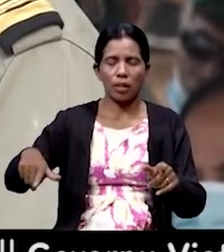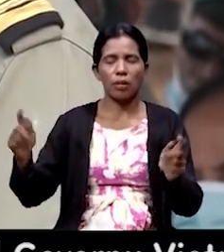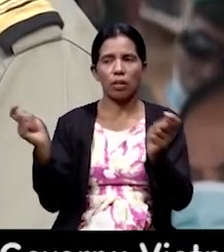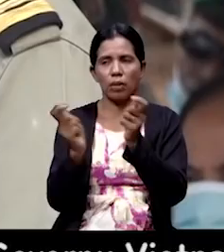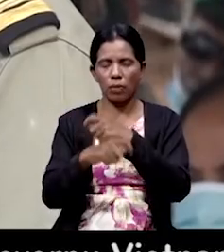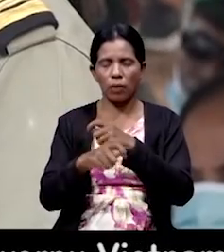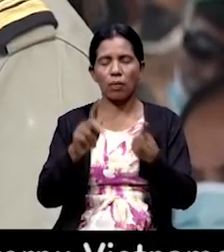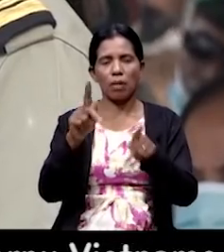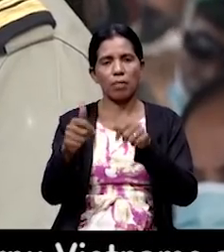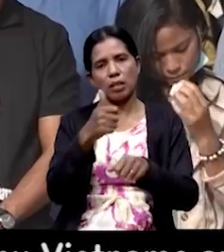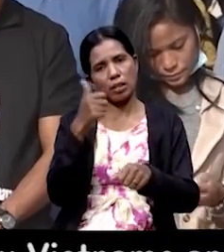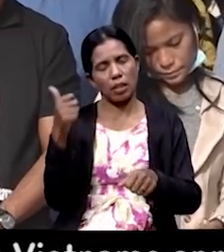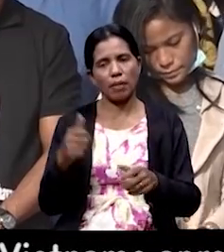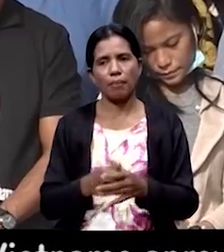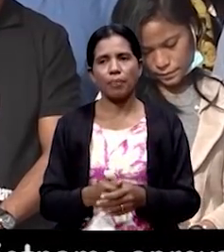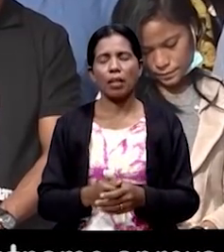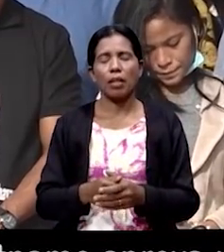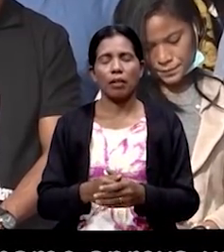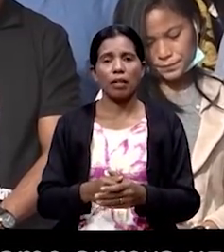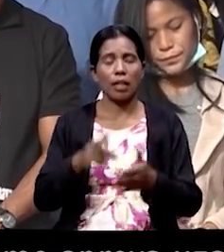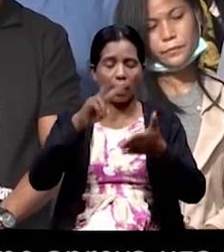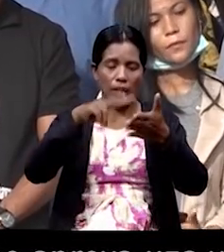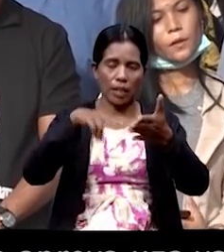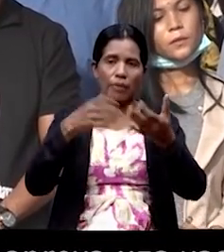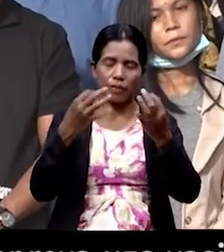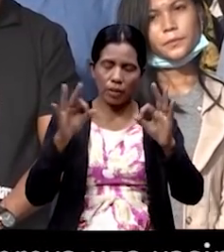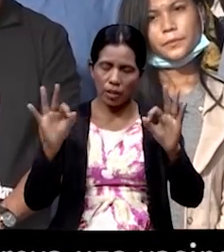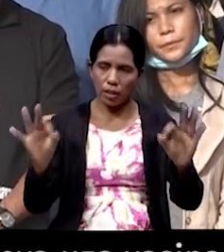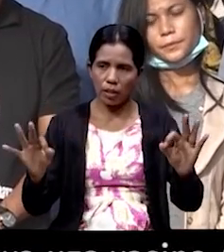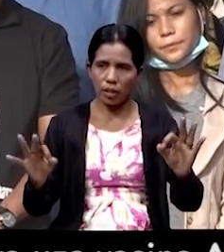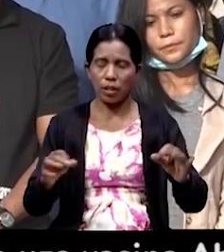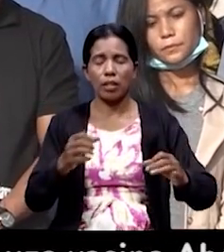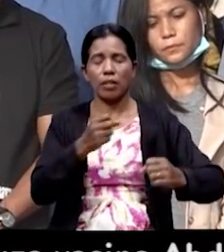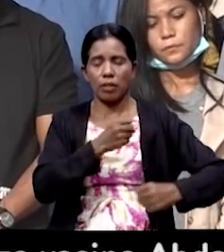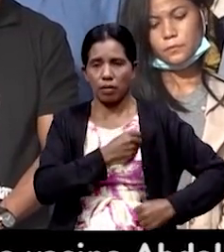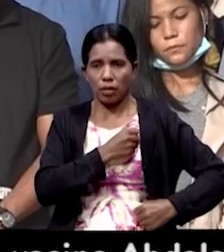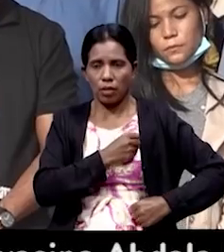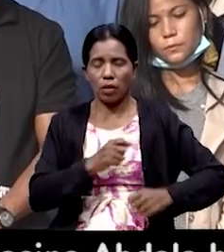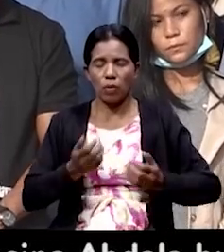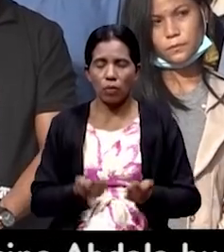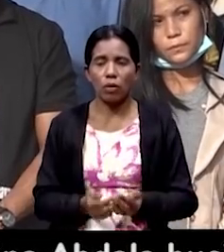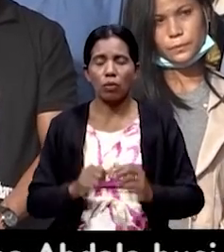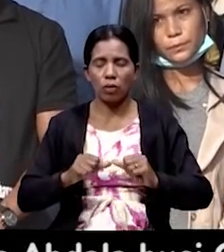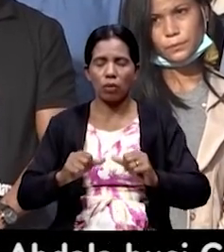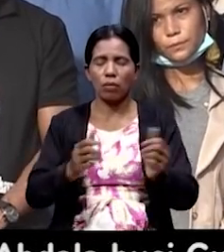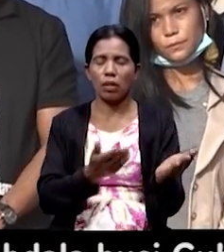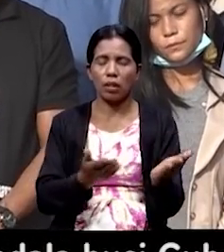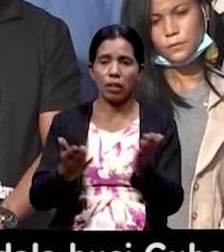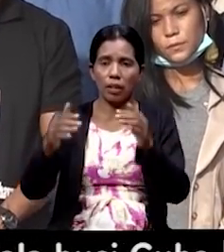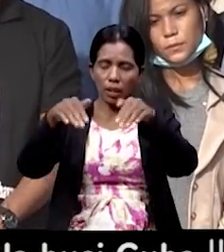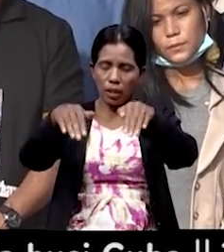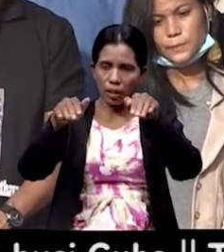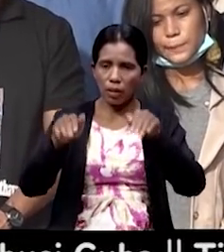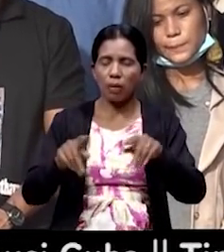ho emaselo. Hafoin remata le biografia parada militar continua hit kai saun saudoso nian ba kampang mai